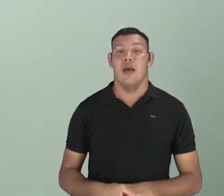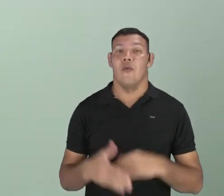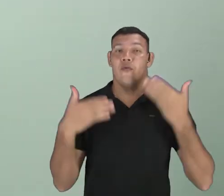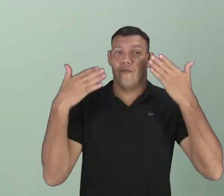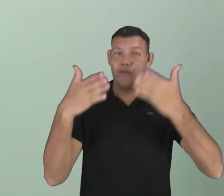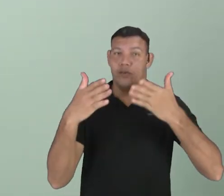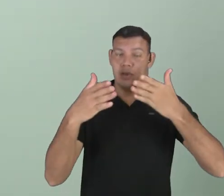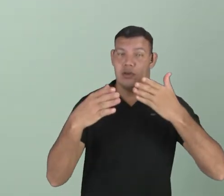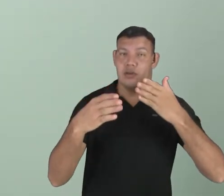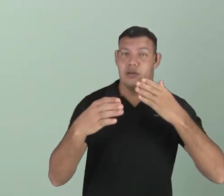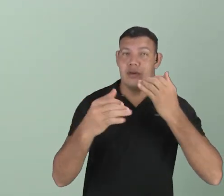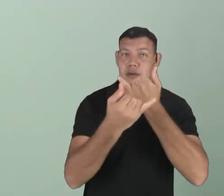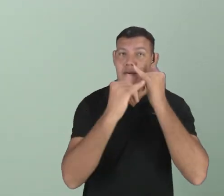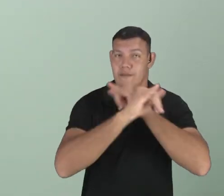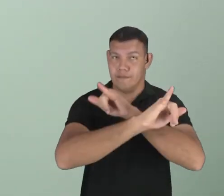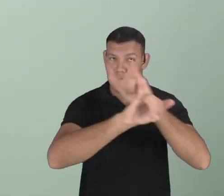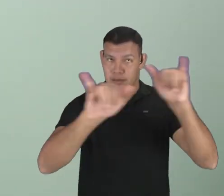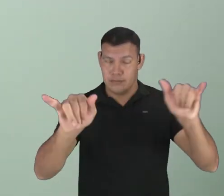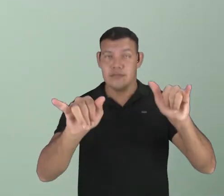linguagem poética.